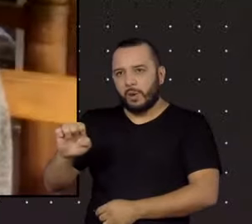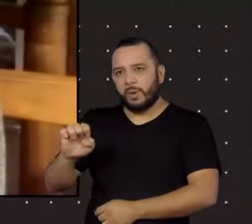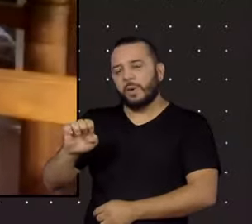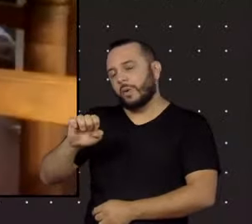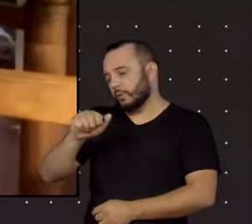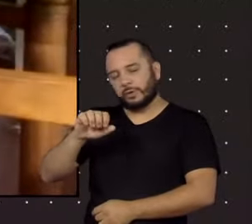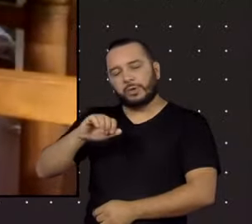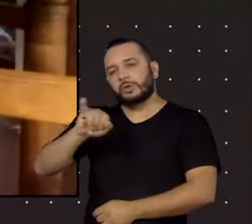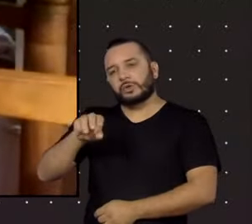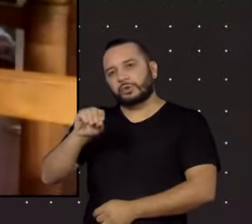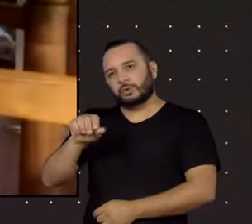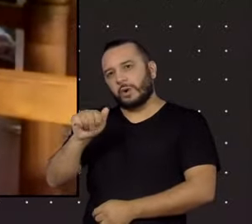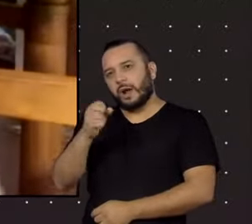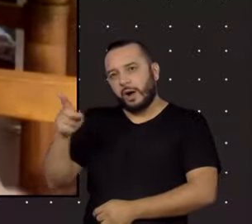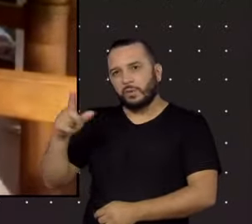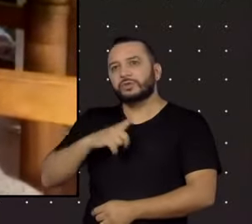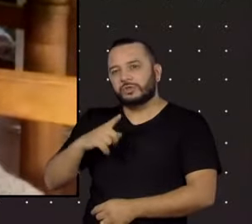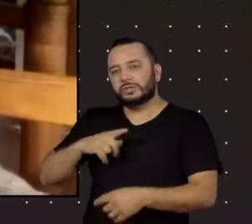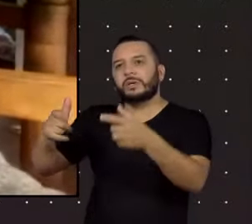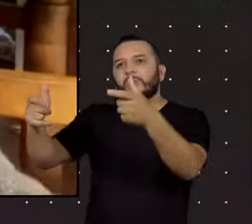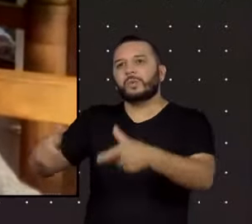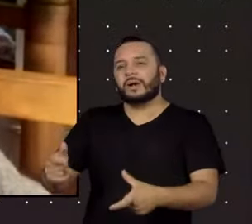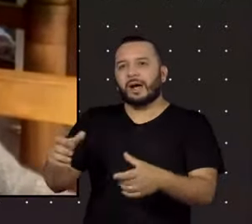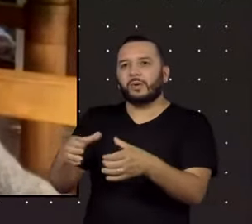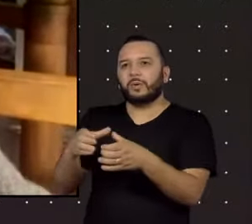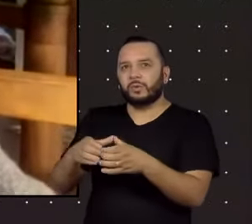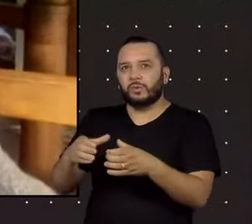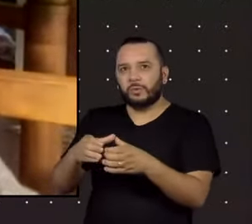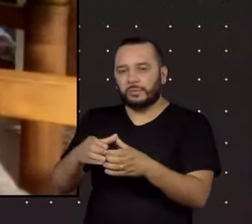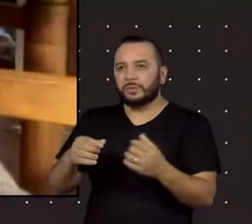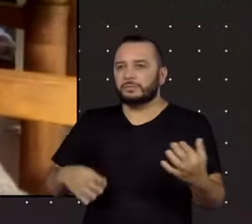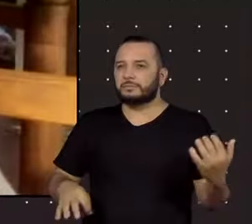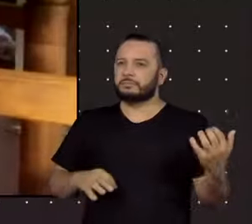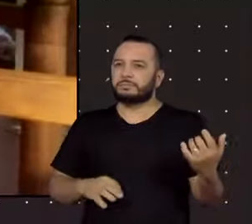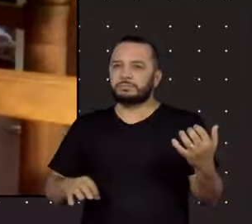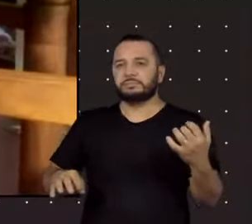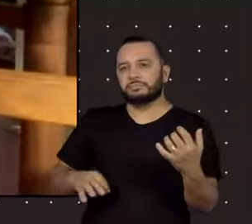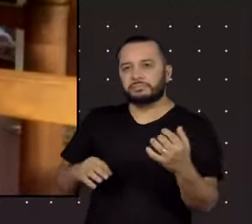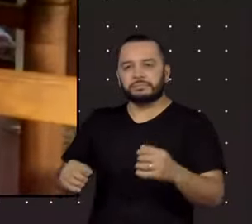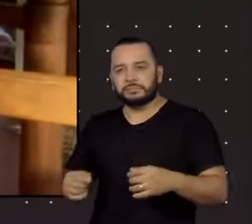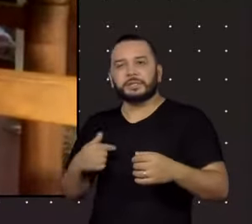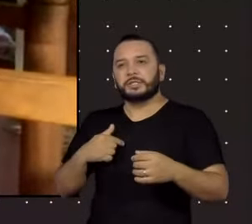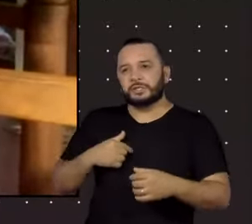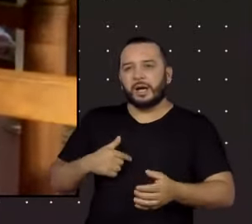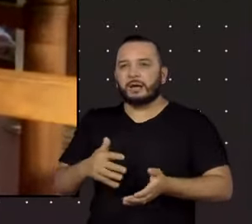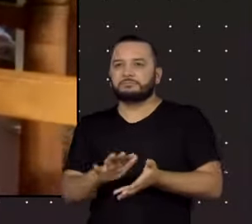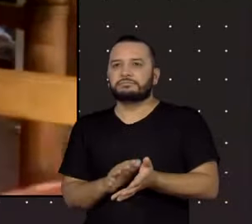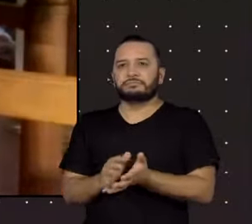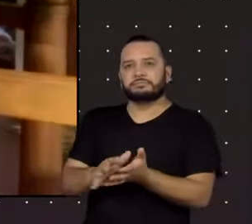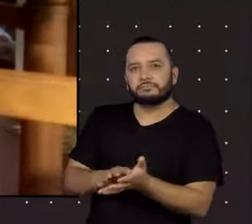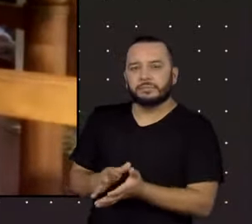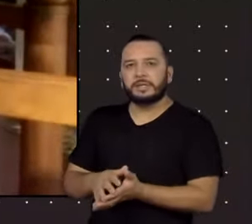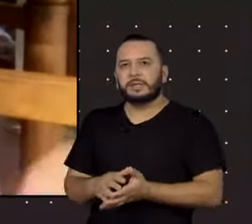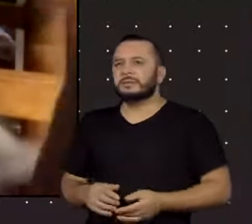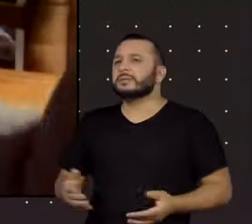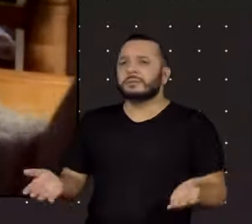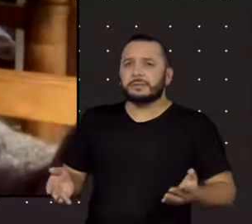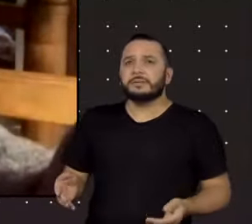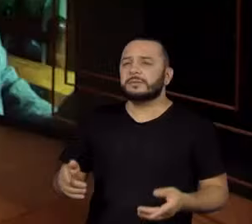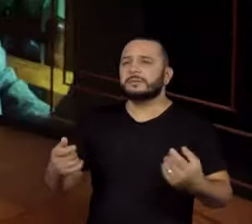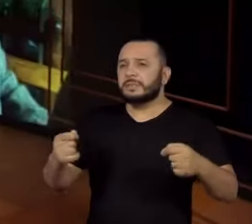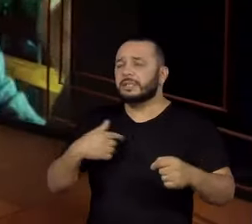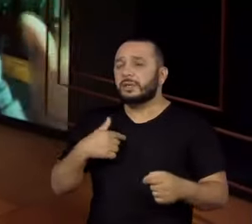um pernil maravilhoso no bar ali, os músicos ficavam todos parados ali com os instrumentos no chão, né? e chegava um arregimentador e dizia, ó, estou precisando de um violino,